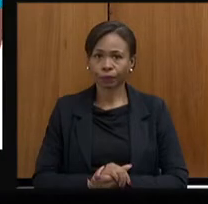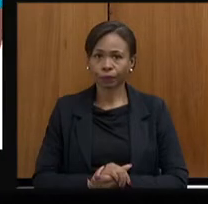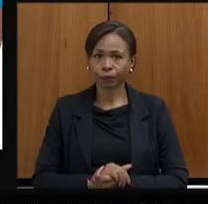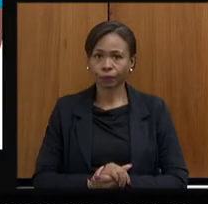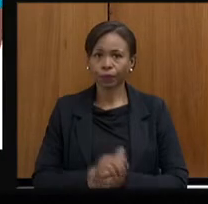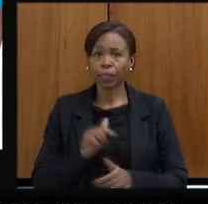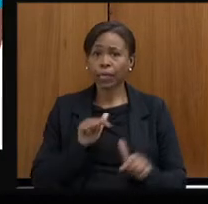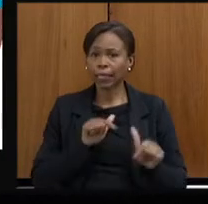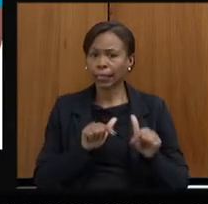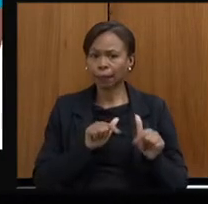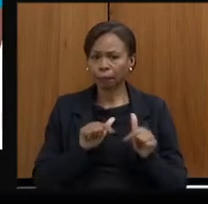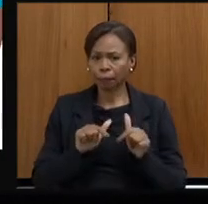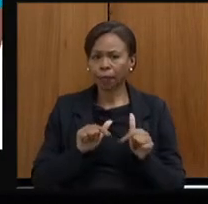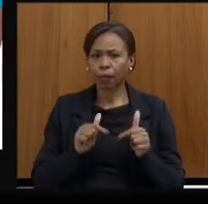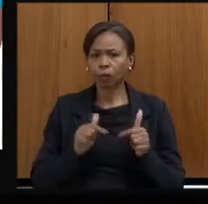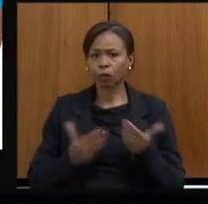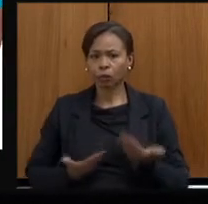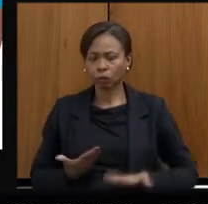trabalho e emprego,